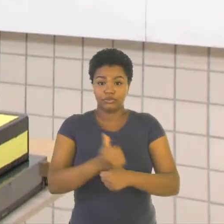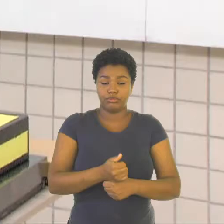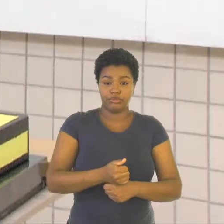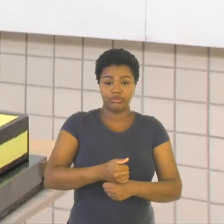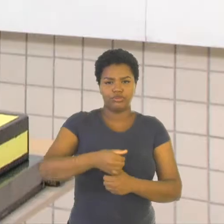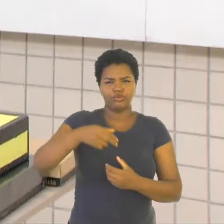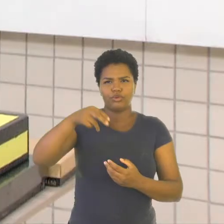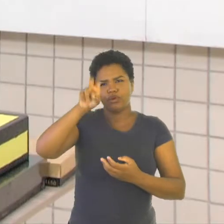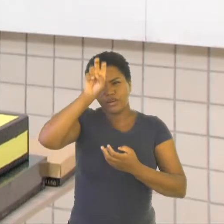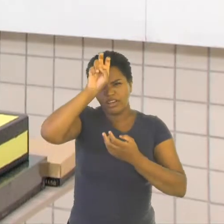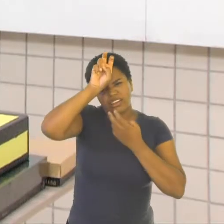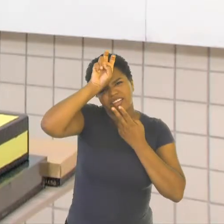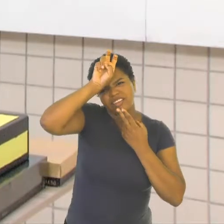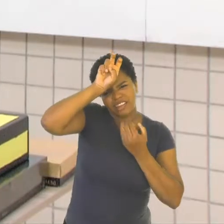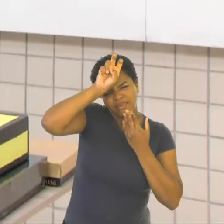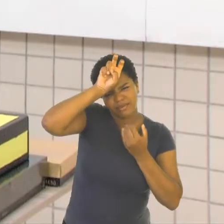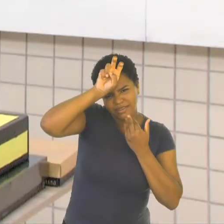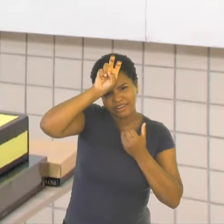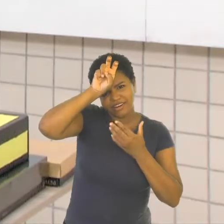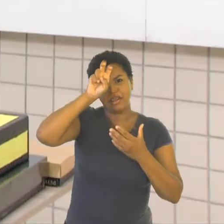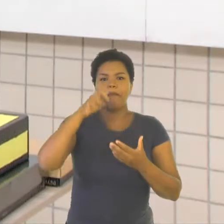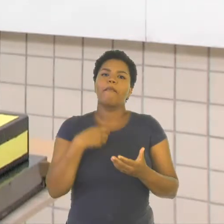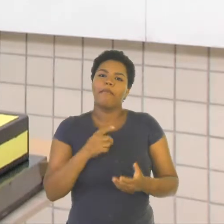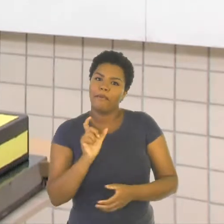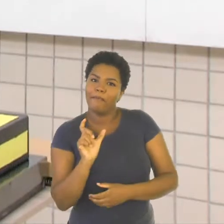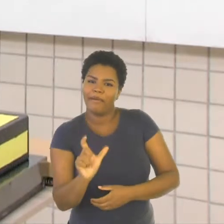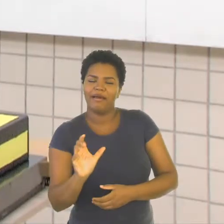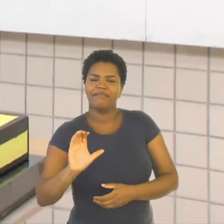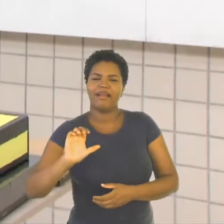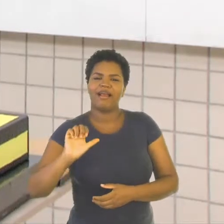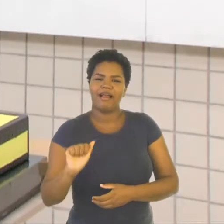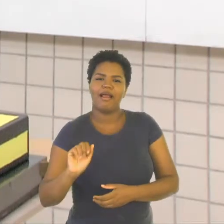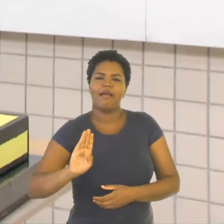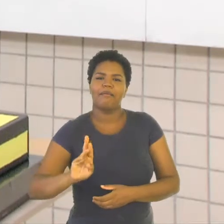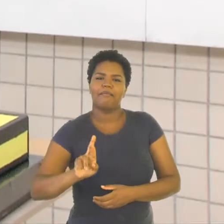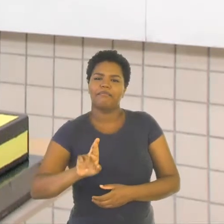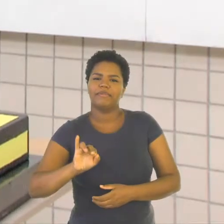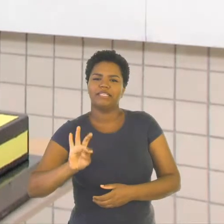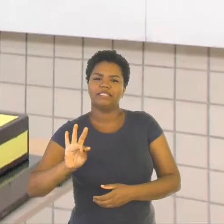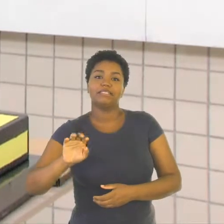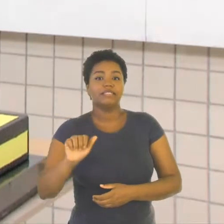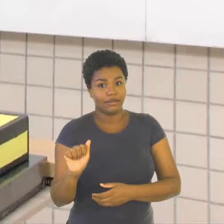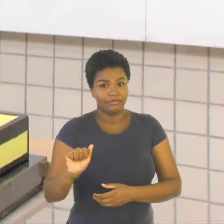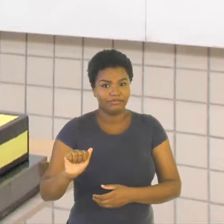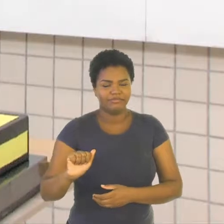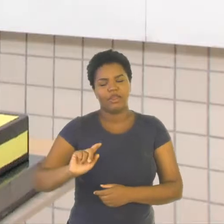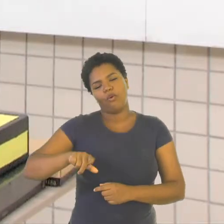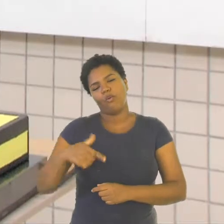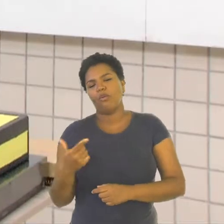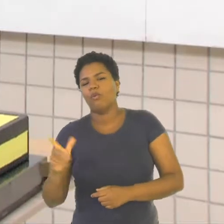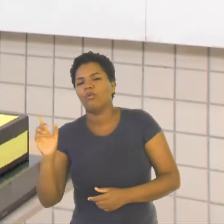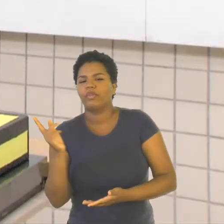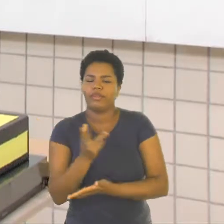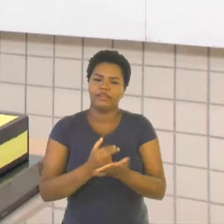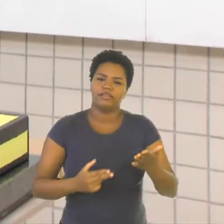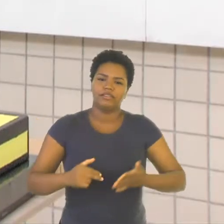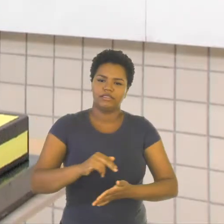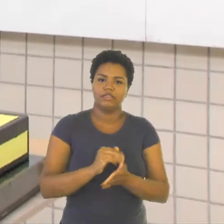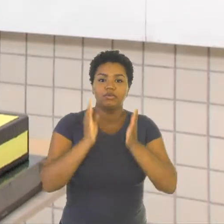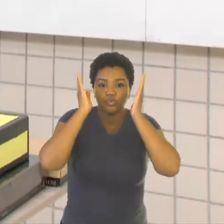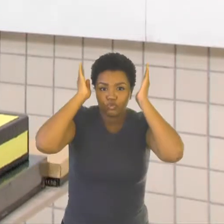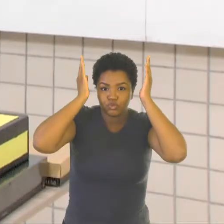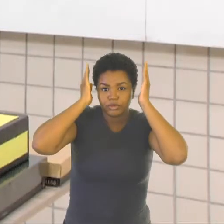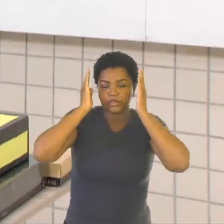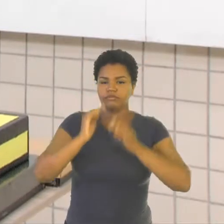cabrita pela palavra cabrita. Ó, cabrita. O outro desenho, jumento. Qual foi